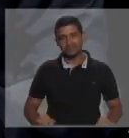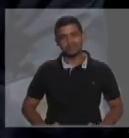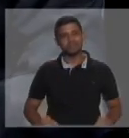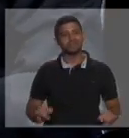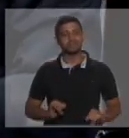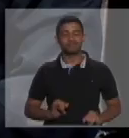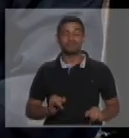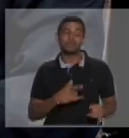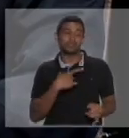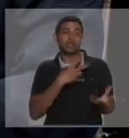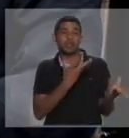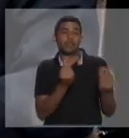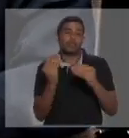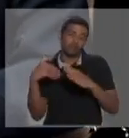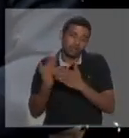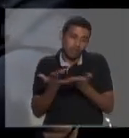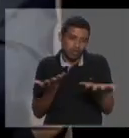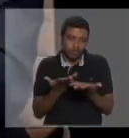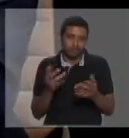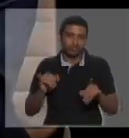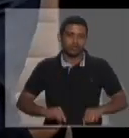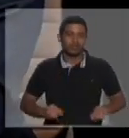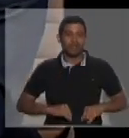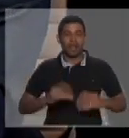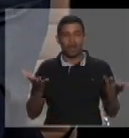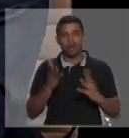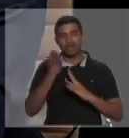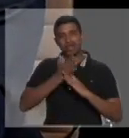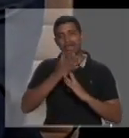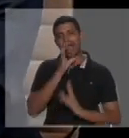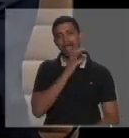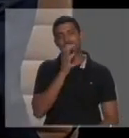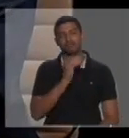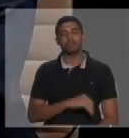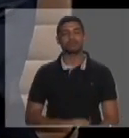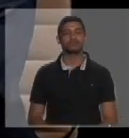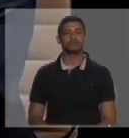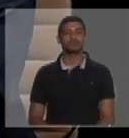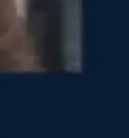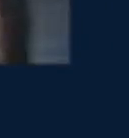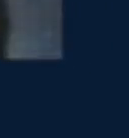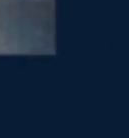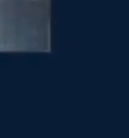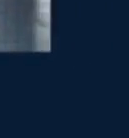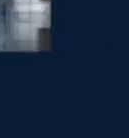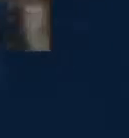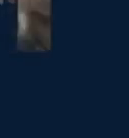que vivem esse papel até hoje. Gente, eu vou fazer um intervalo, mas já já a gente está de volta.